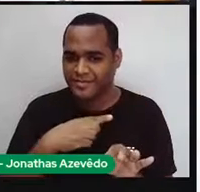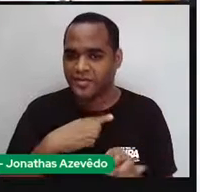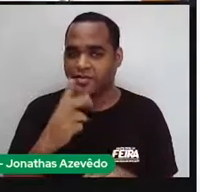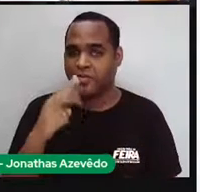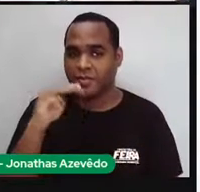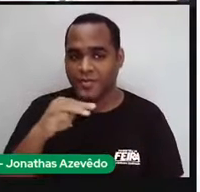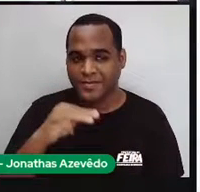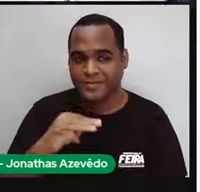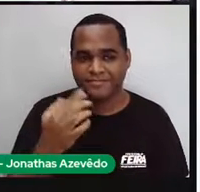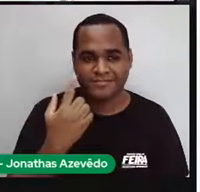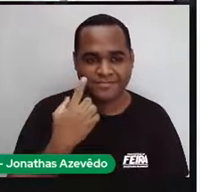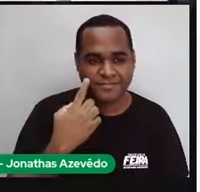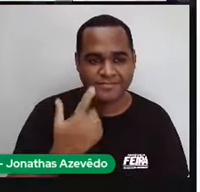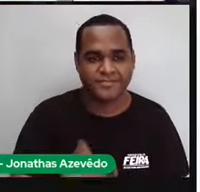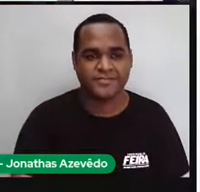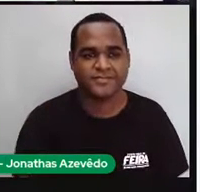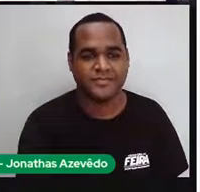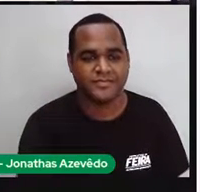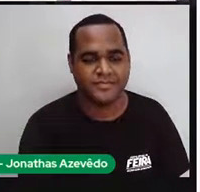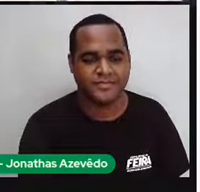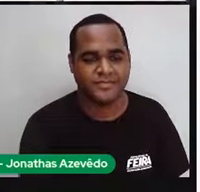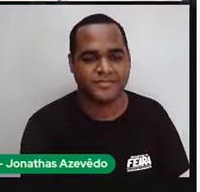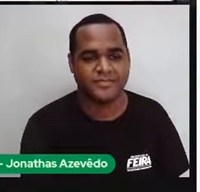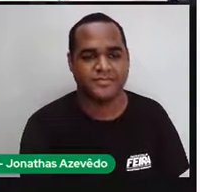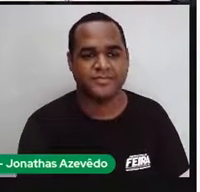dois minutinhos vamos lá